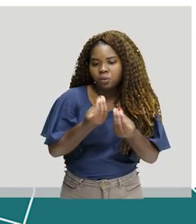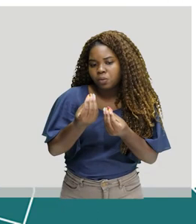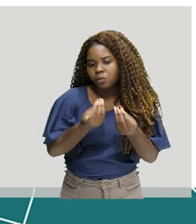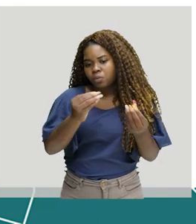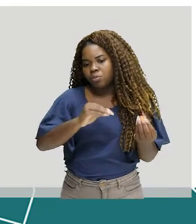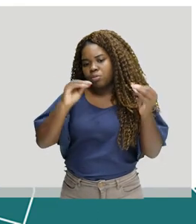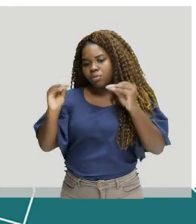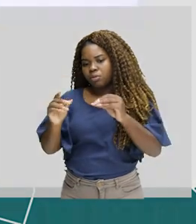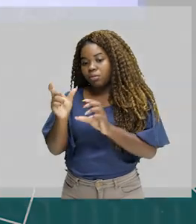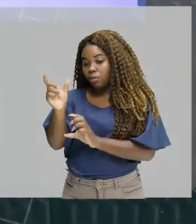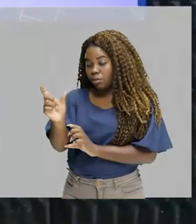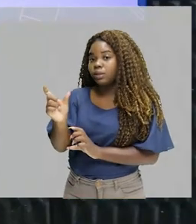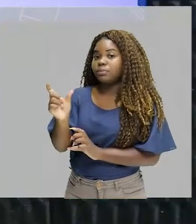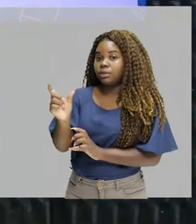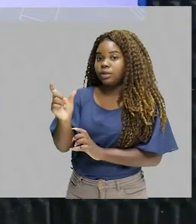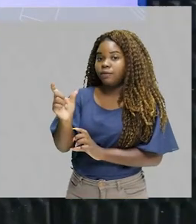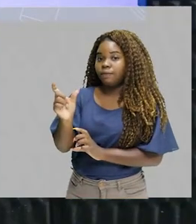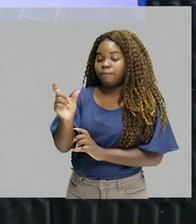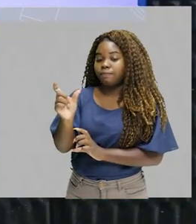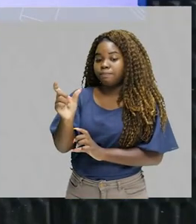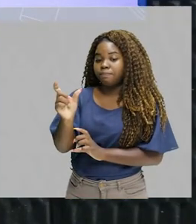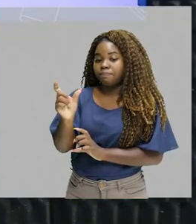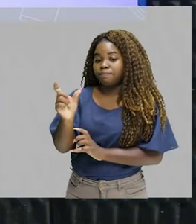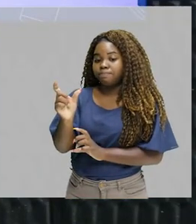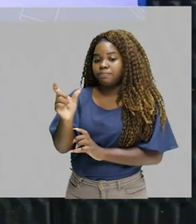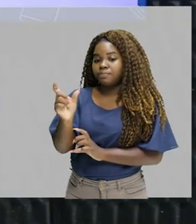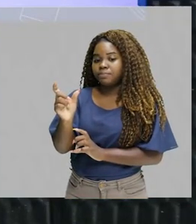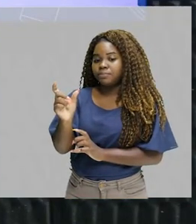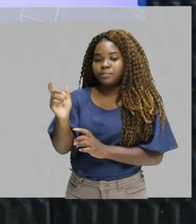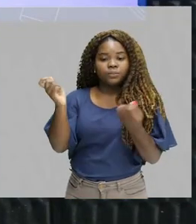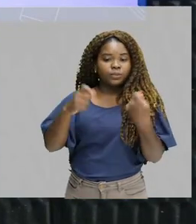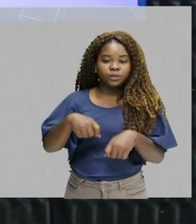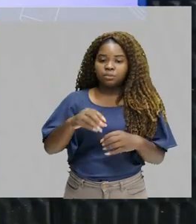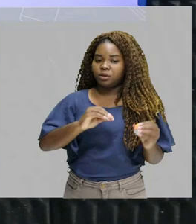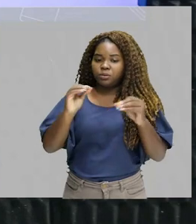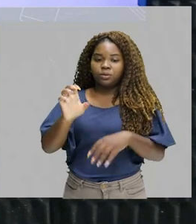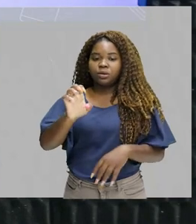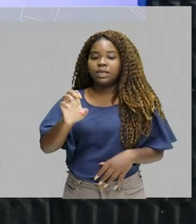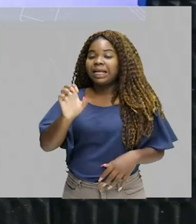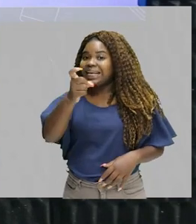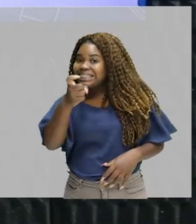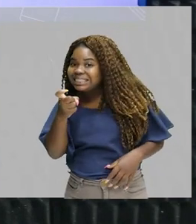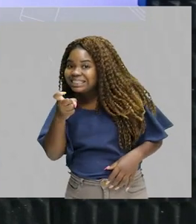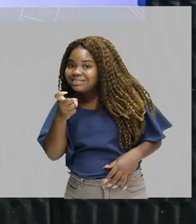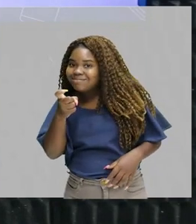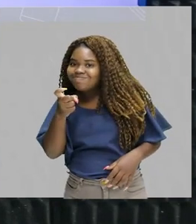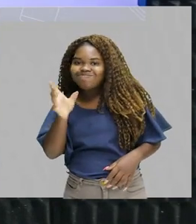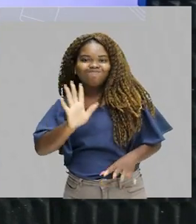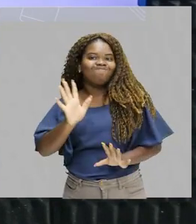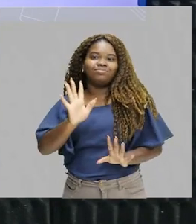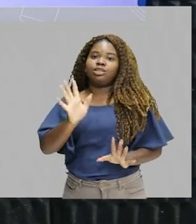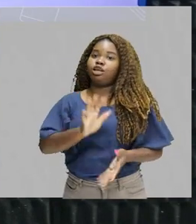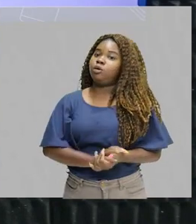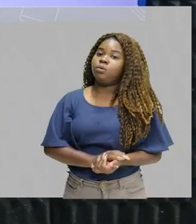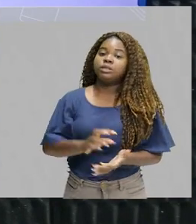escreve a palavra estratificação você não pode escrever com x existe extrato com x existe exato